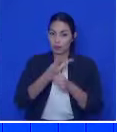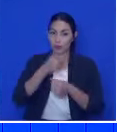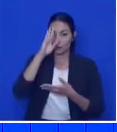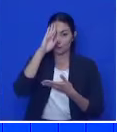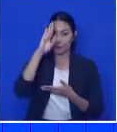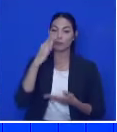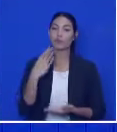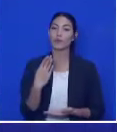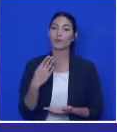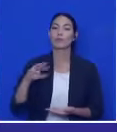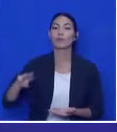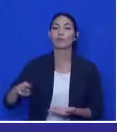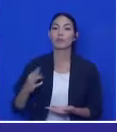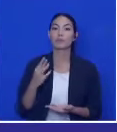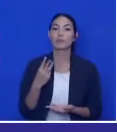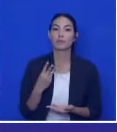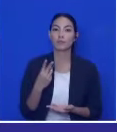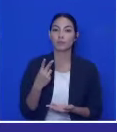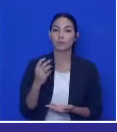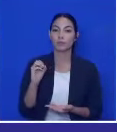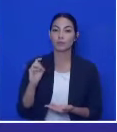prêmio principal